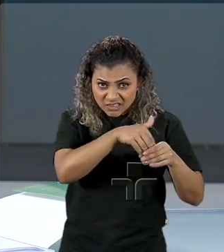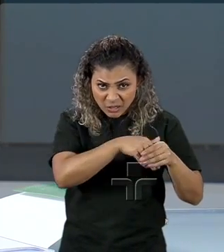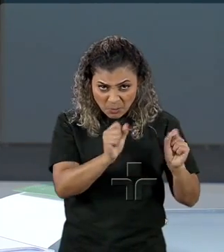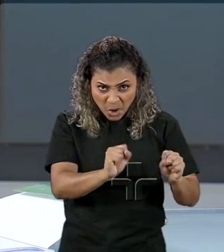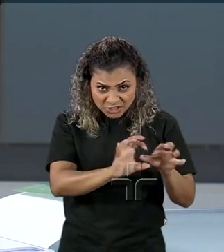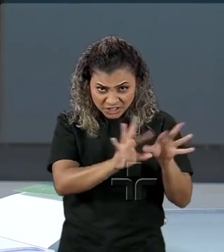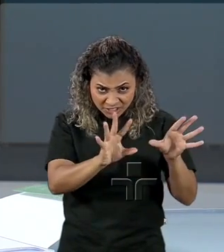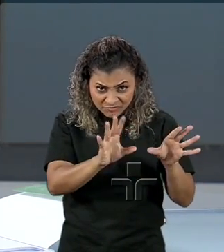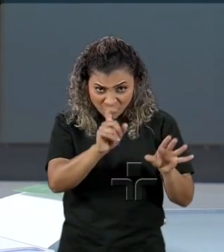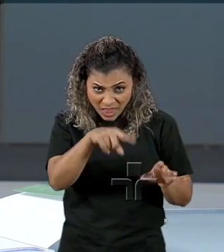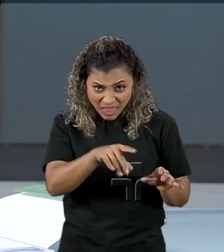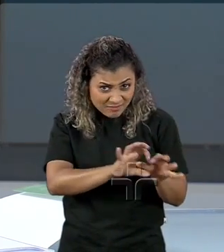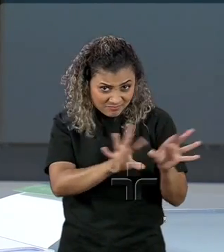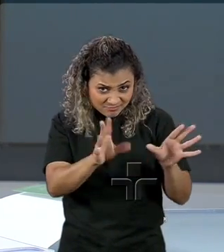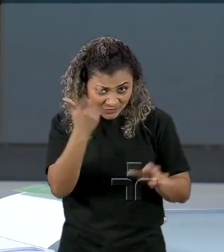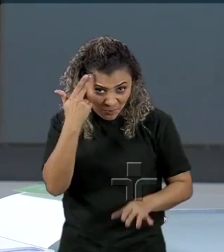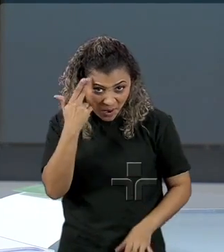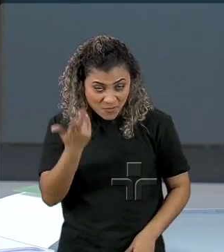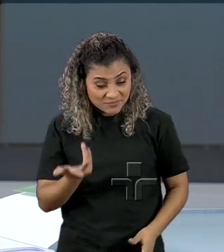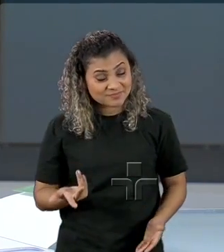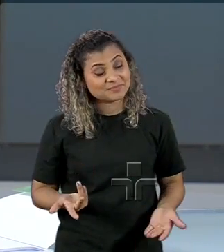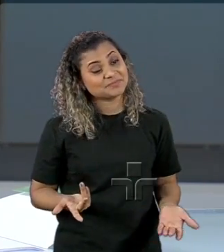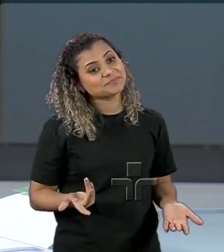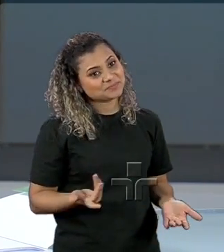Porque muitos políticos